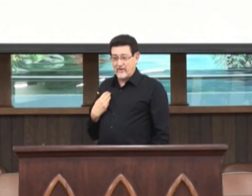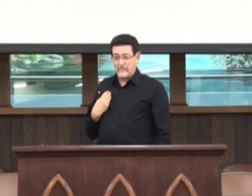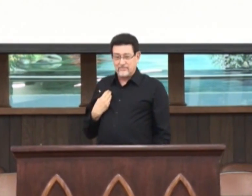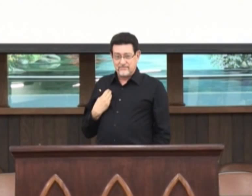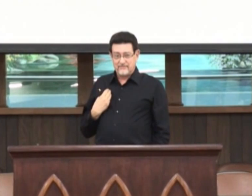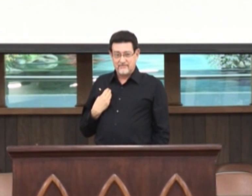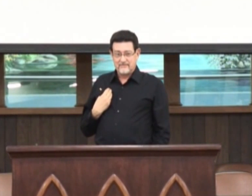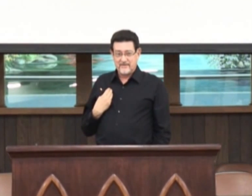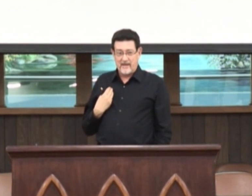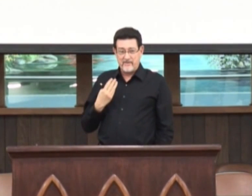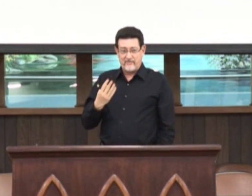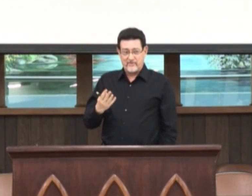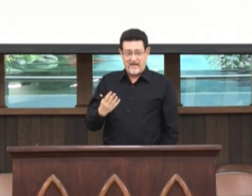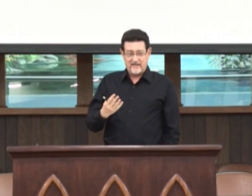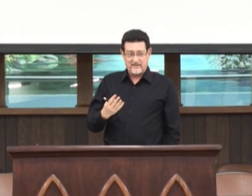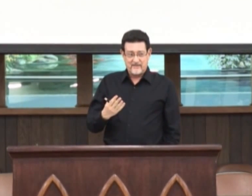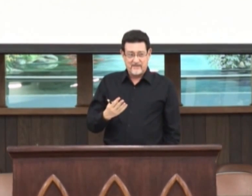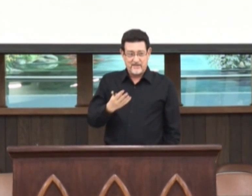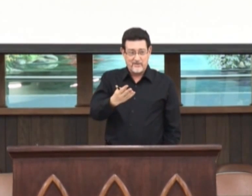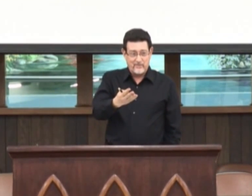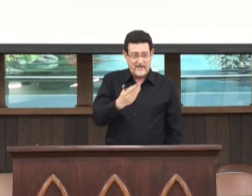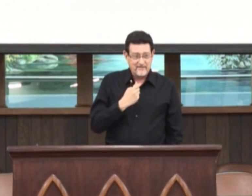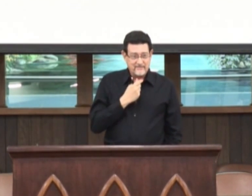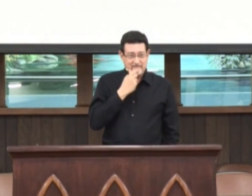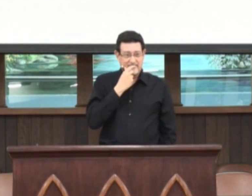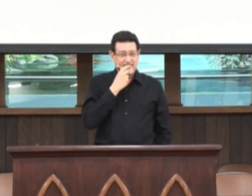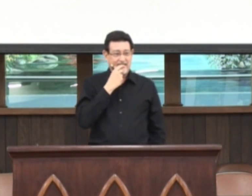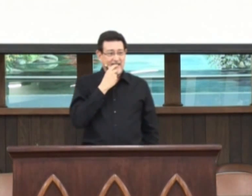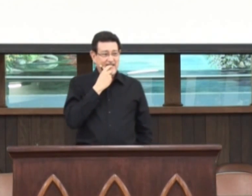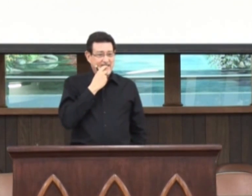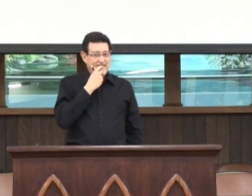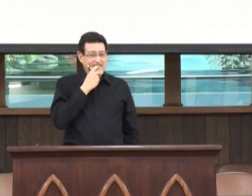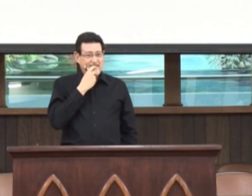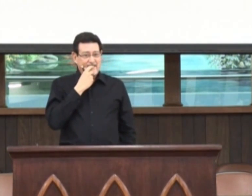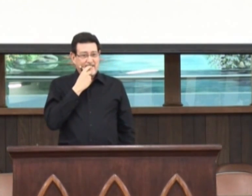eu quero que a minha vontade seja a tua.